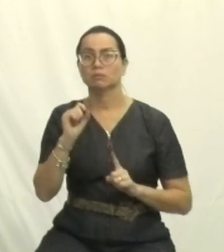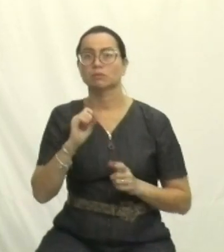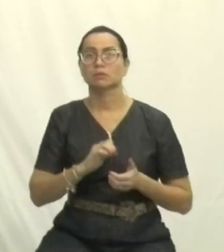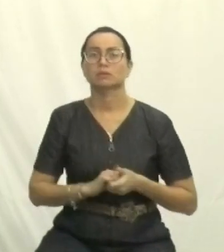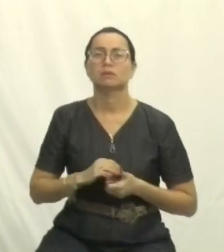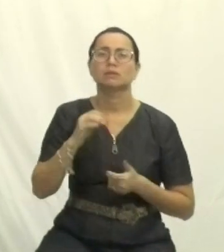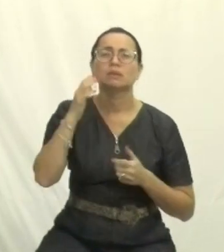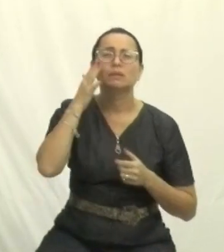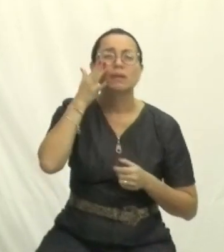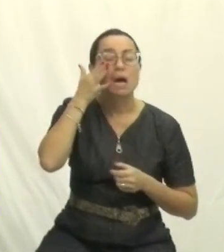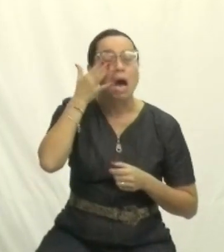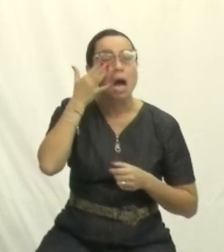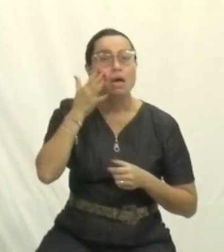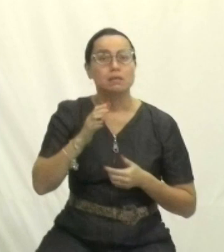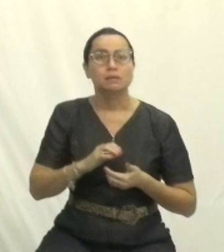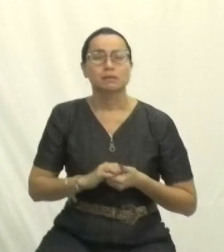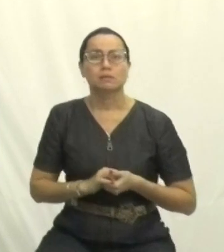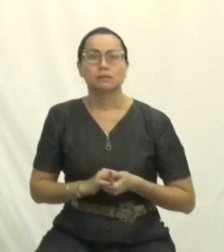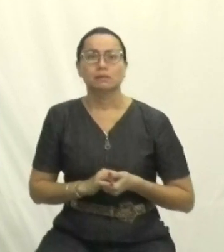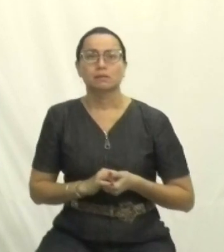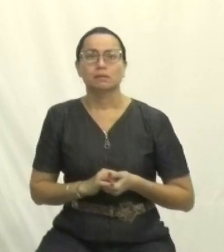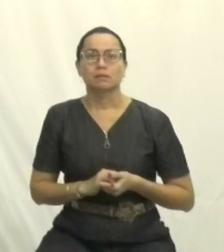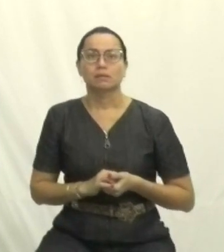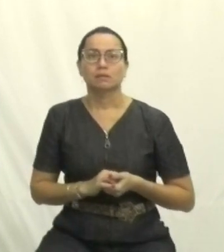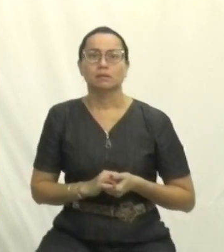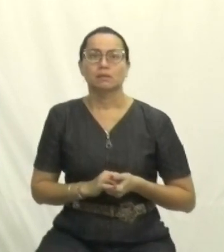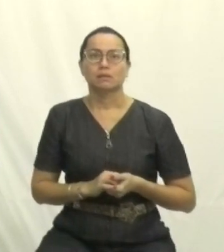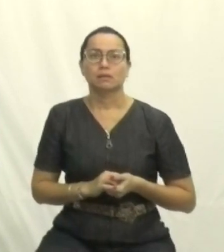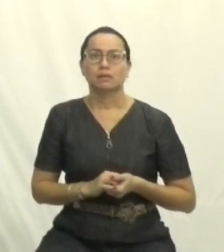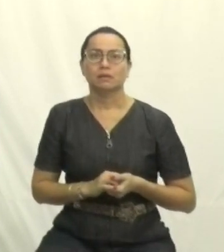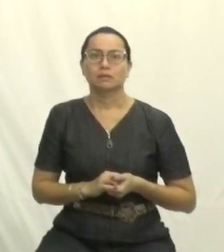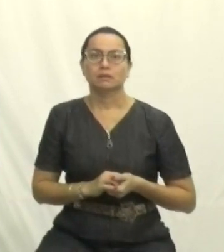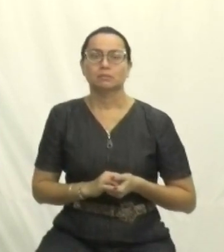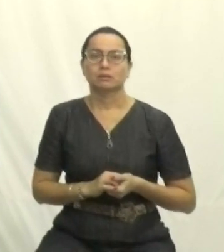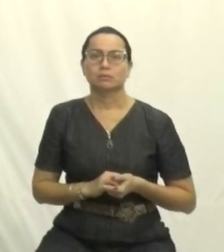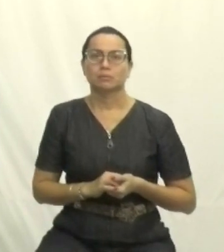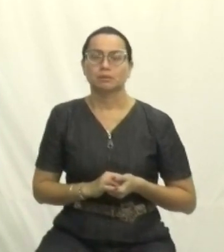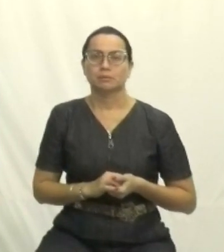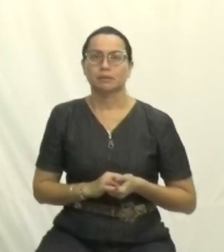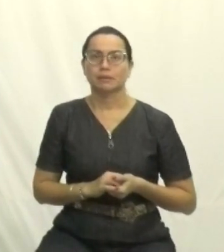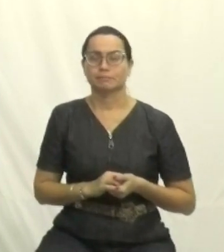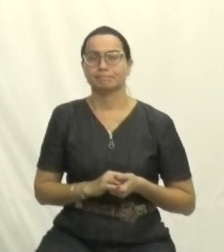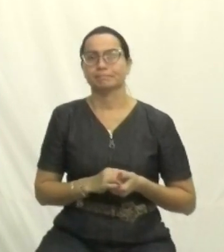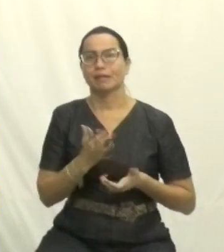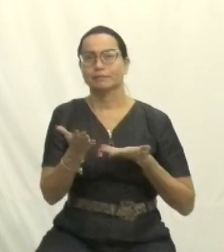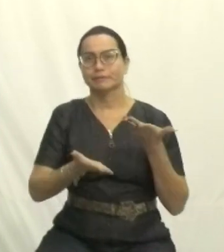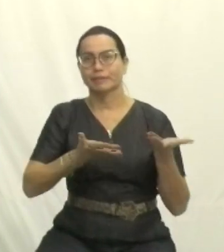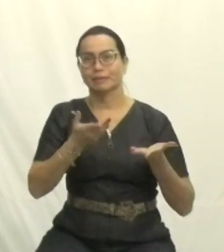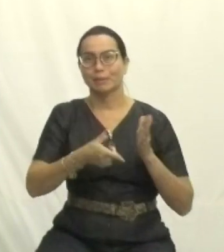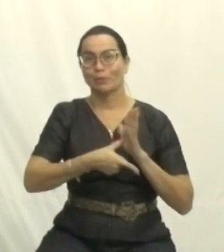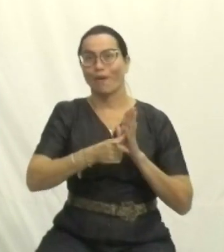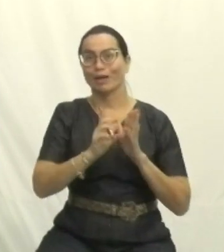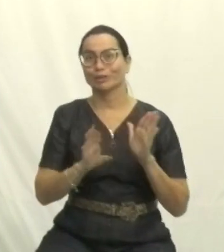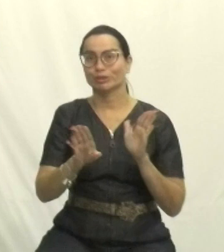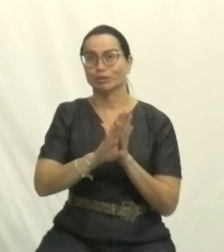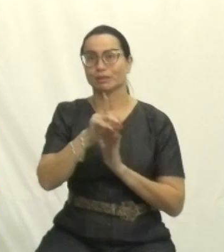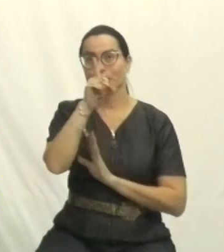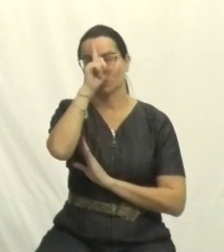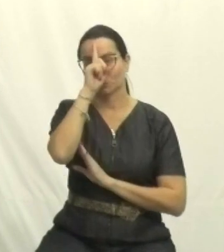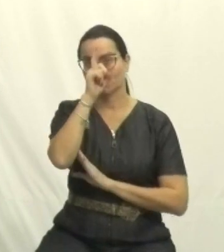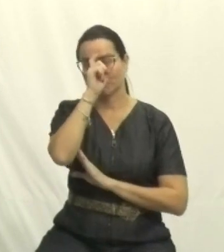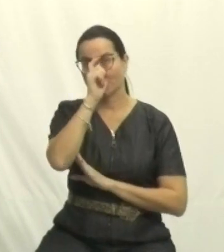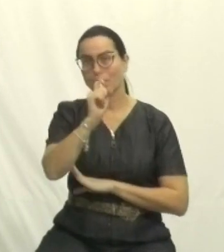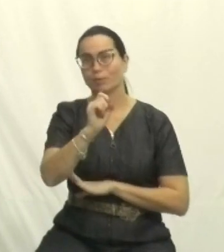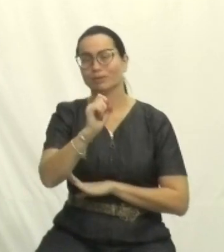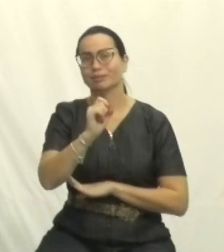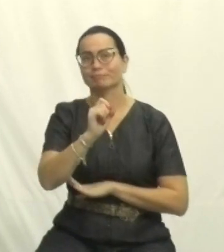aí no batalhão no ano de 2022 foi mais de 10 mil ocorrências. Então, como eu falei, né, um número expressivo que a gente atende